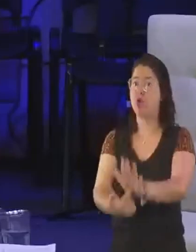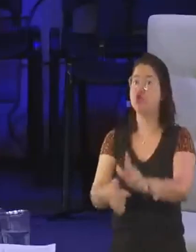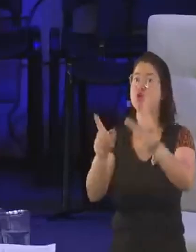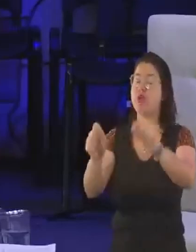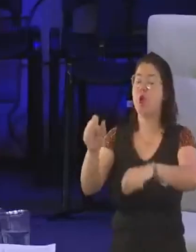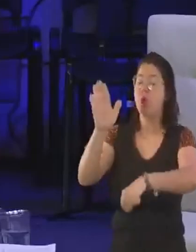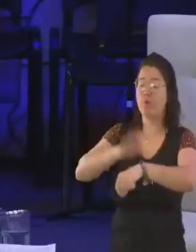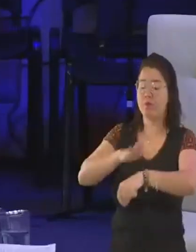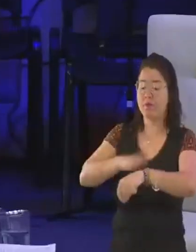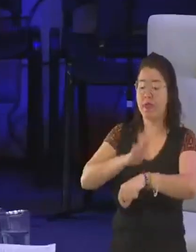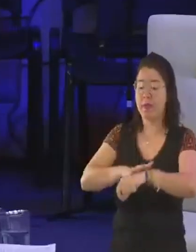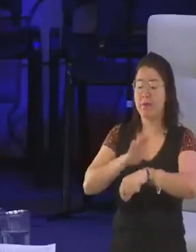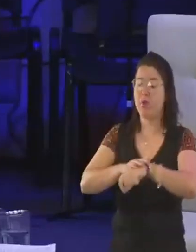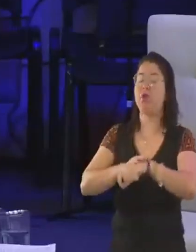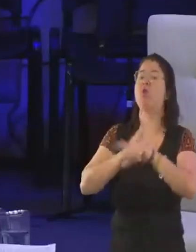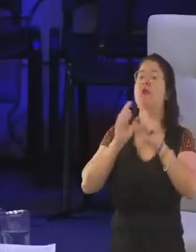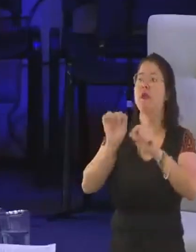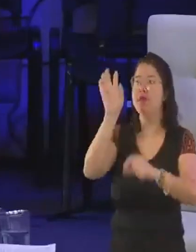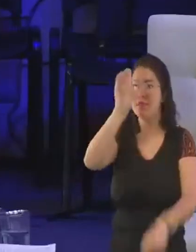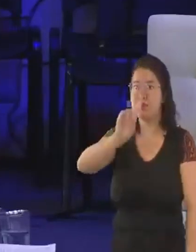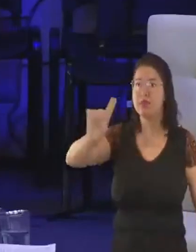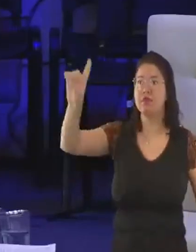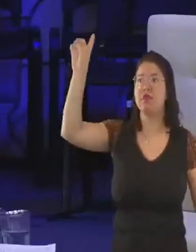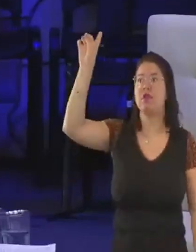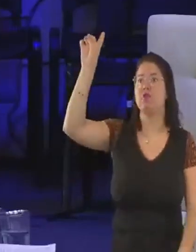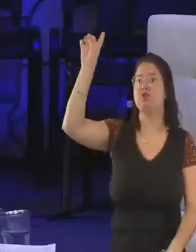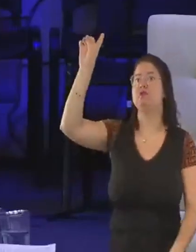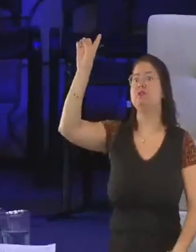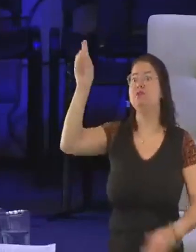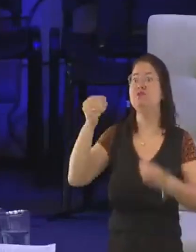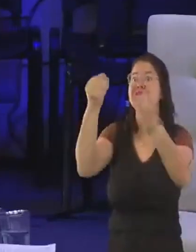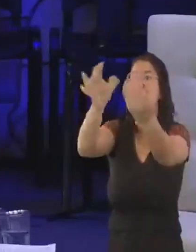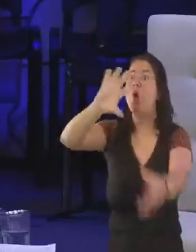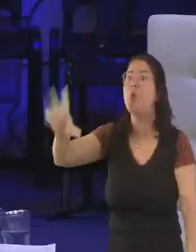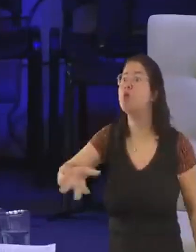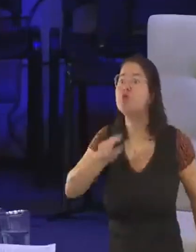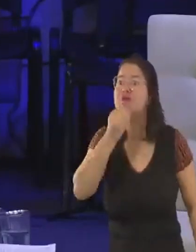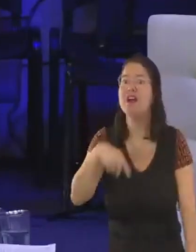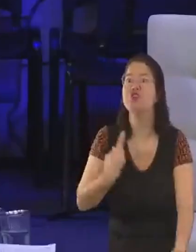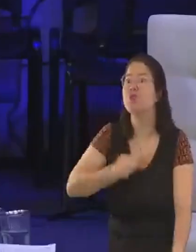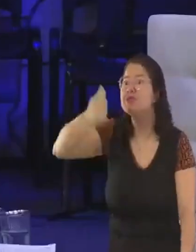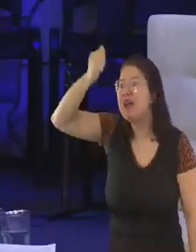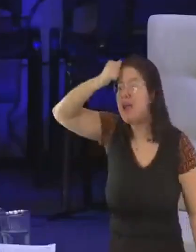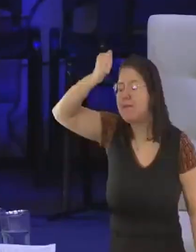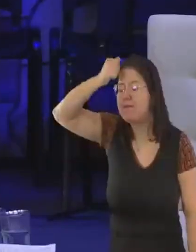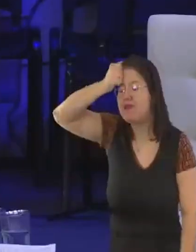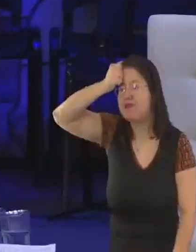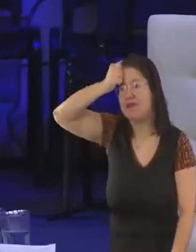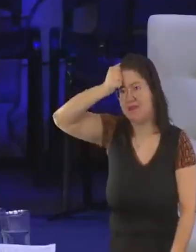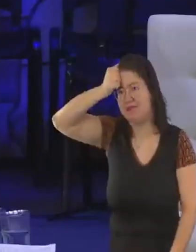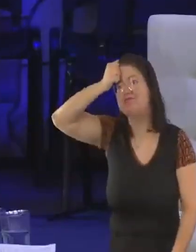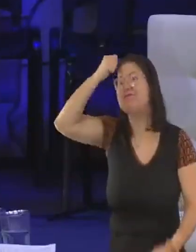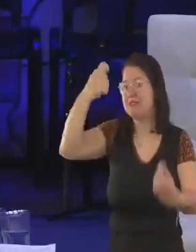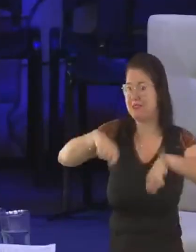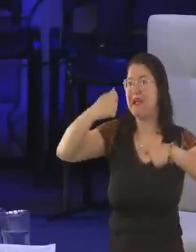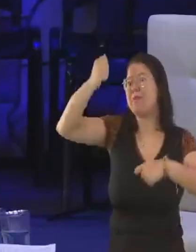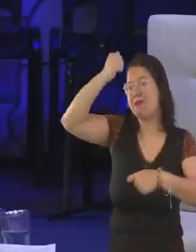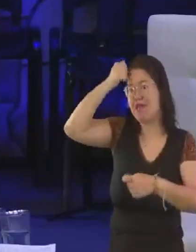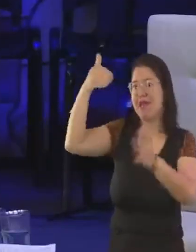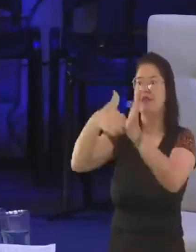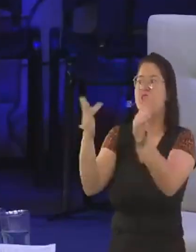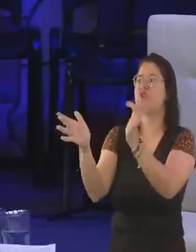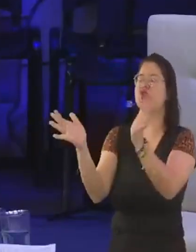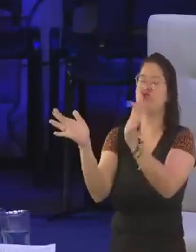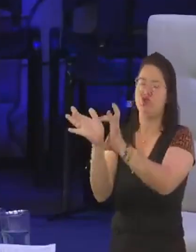tempo onde nosso Deus, queridos, dá a oportunidade de arrependimento para todos até que Jesus volte. Esse